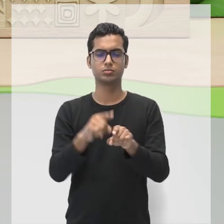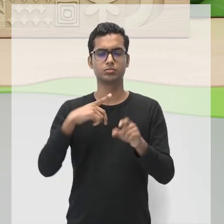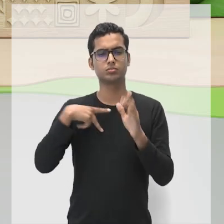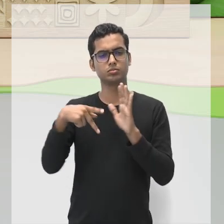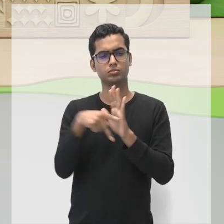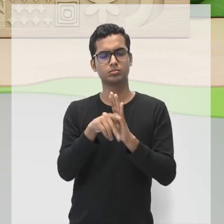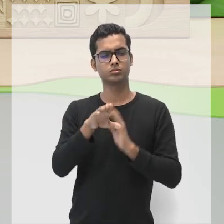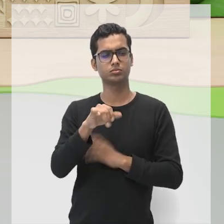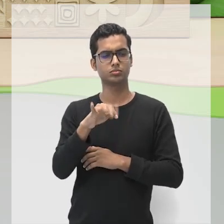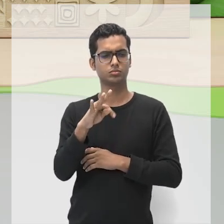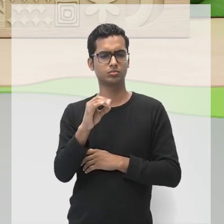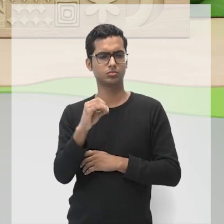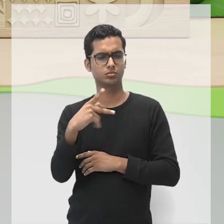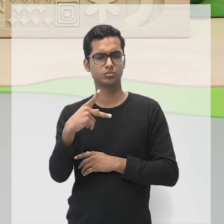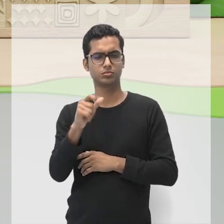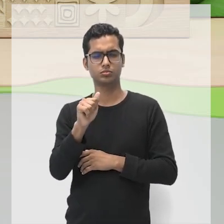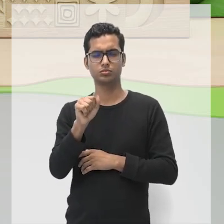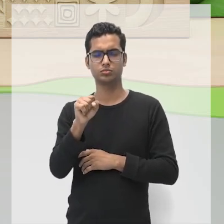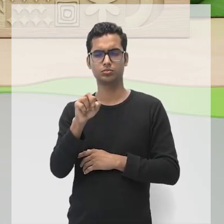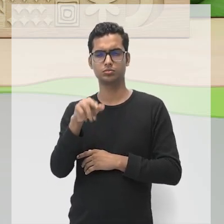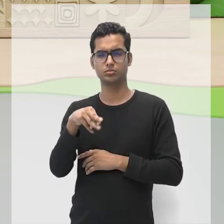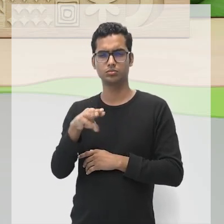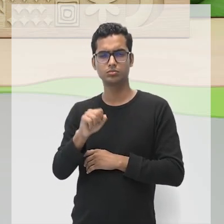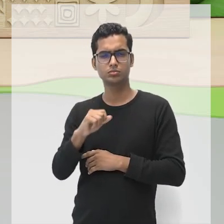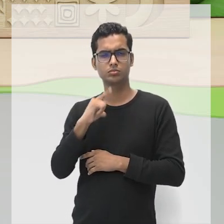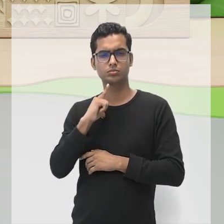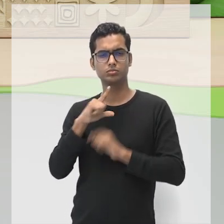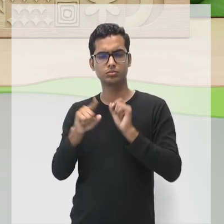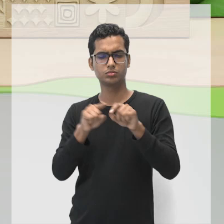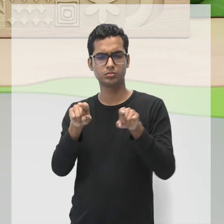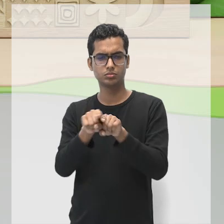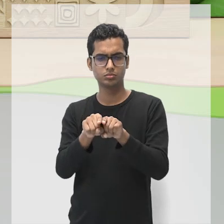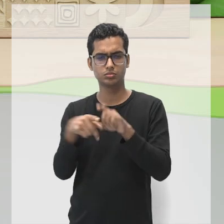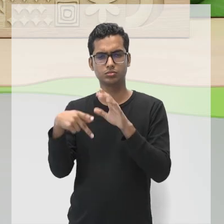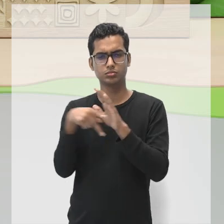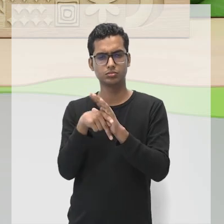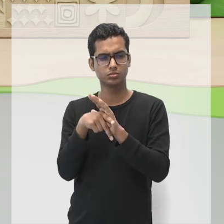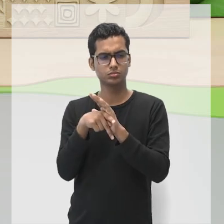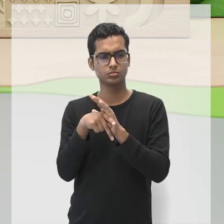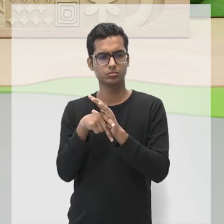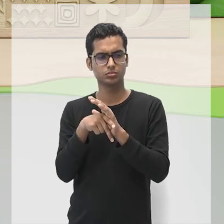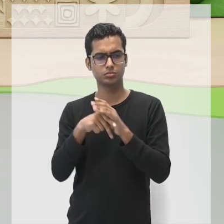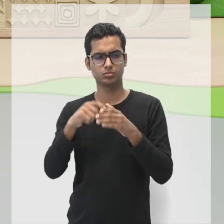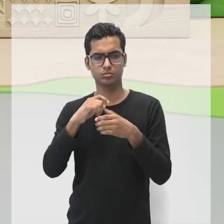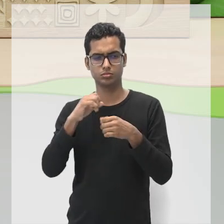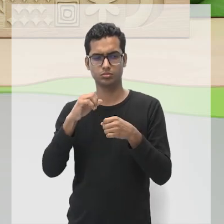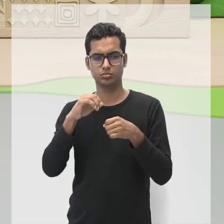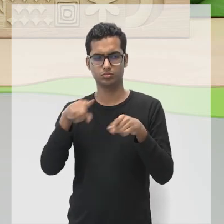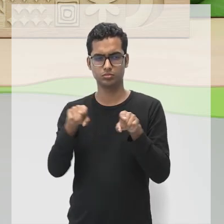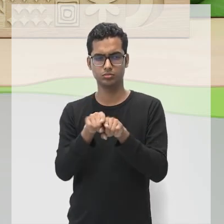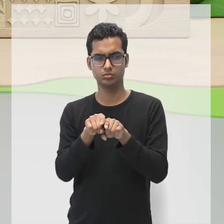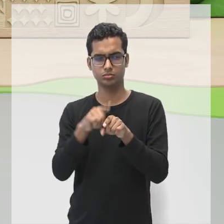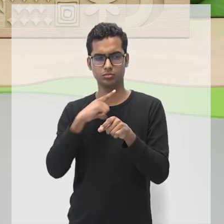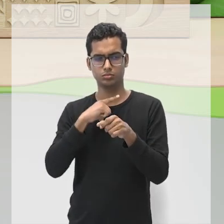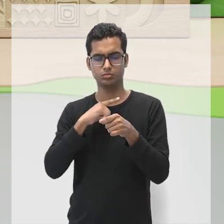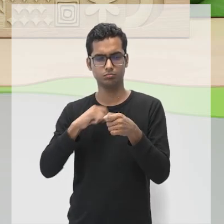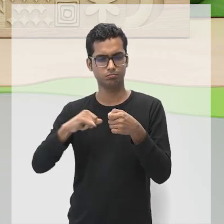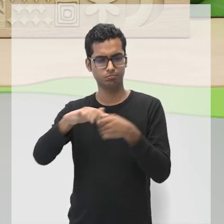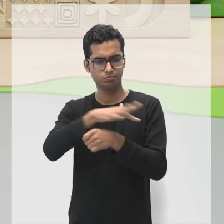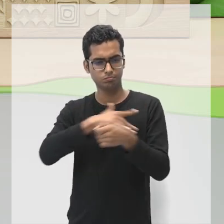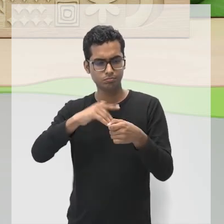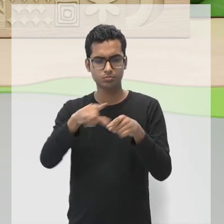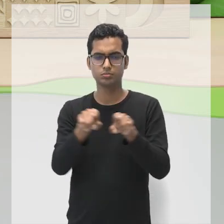é uma substância fluida onde se localiza o núcleo celular e as organelas